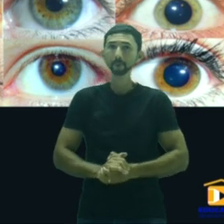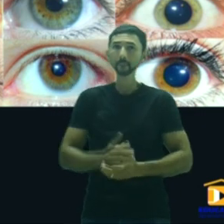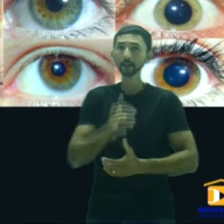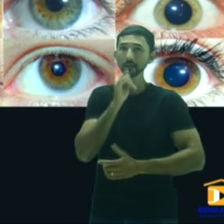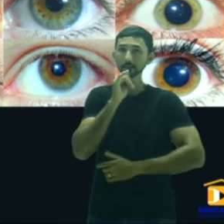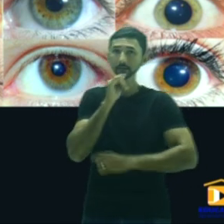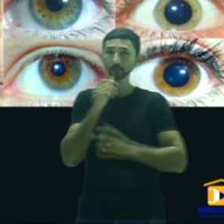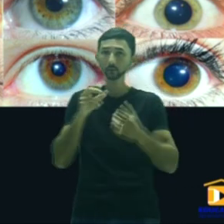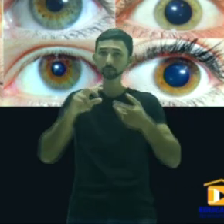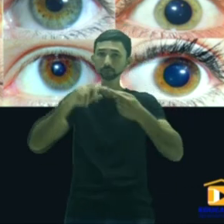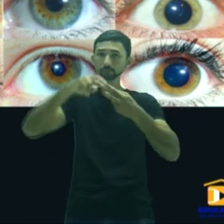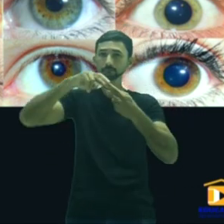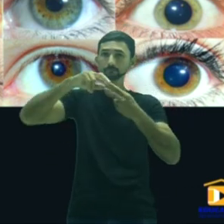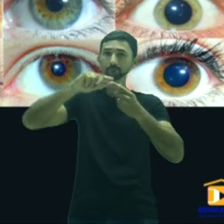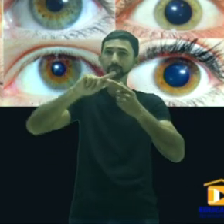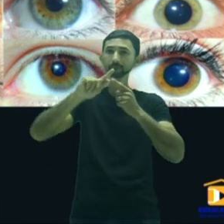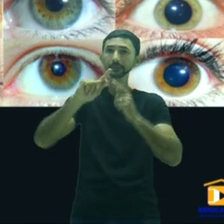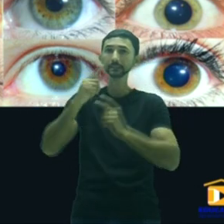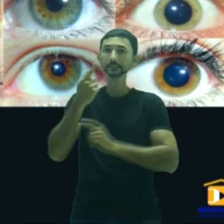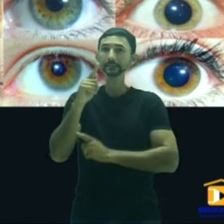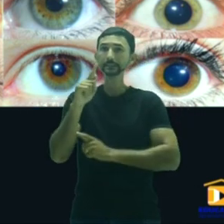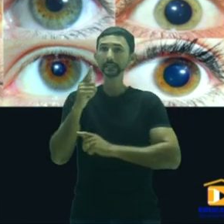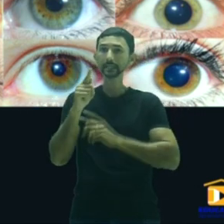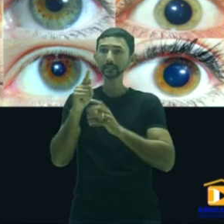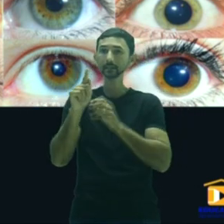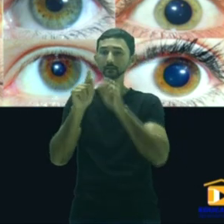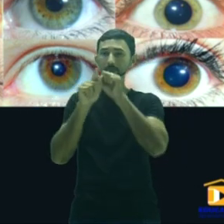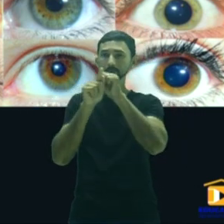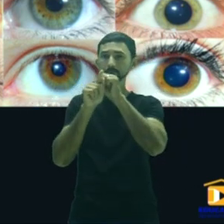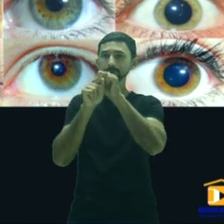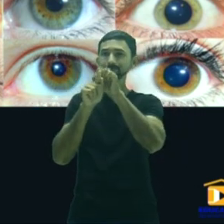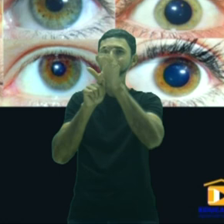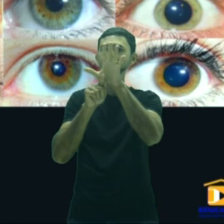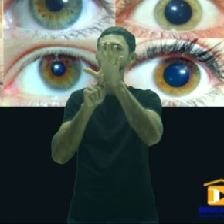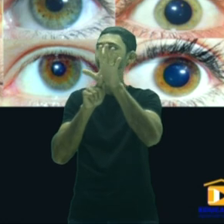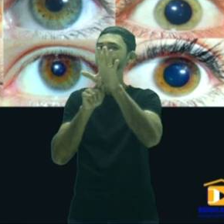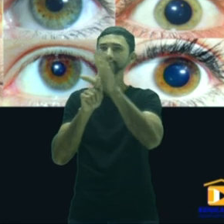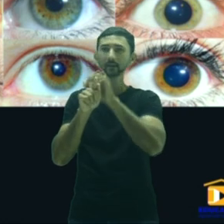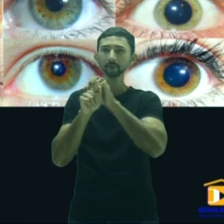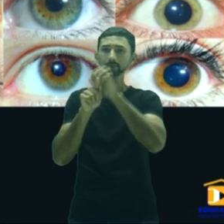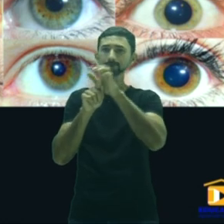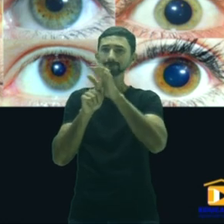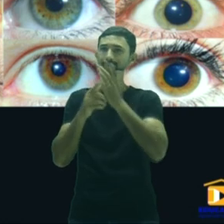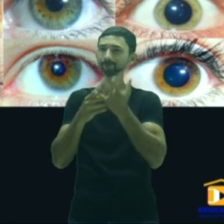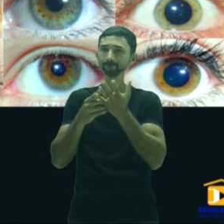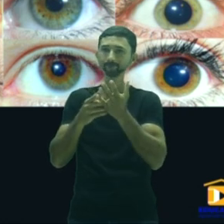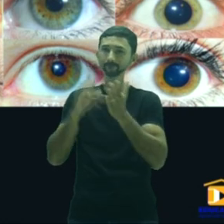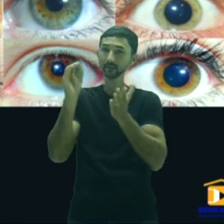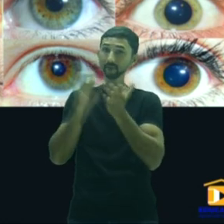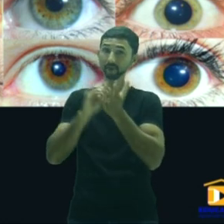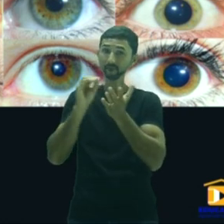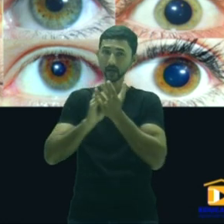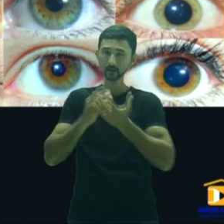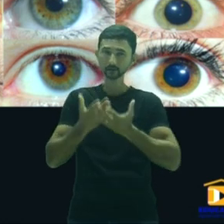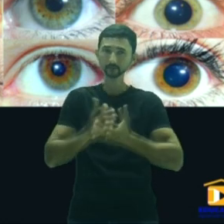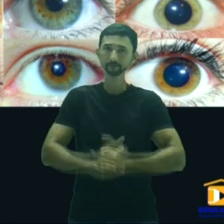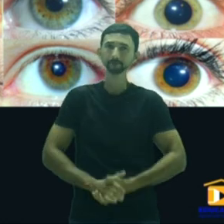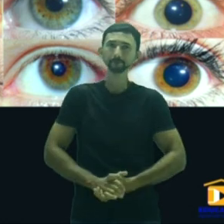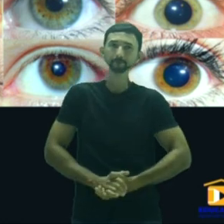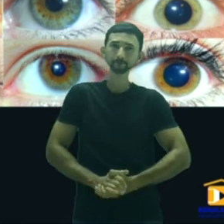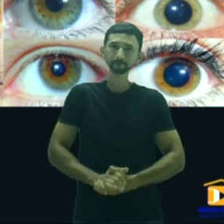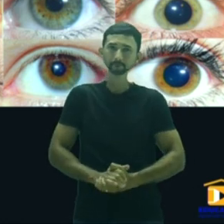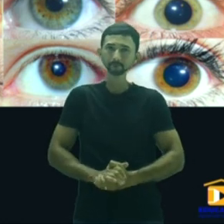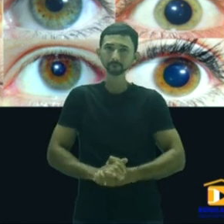os genes, eles não estão se expressando na produção desse pigmento, que é a melanina. Beleza? Ah, então